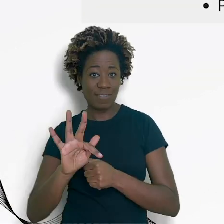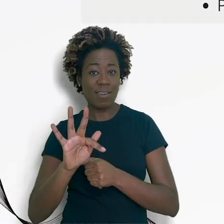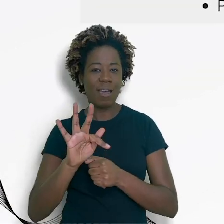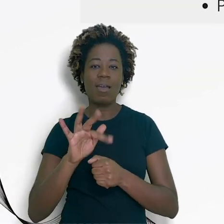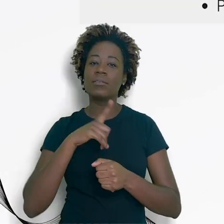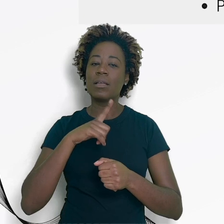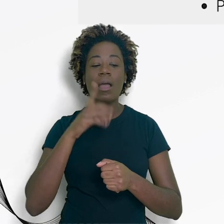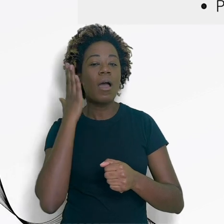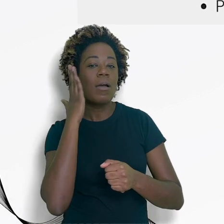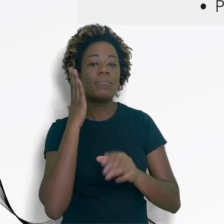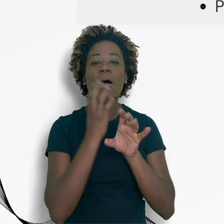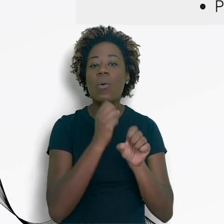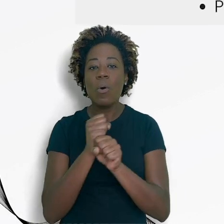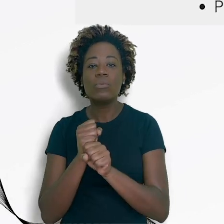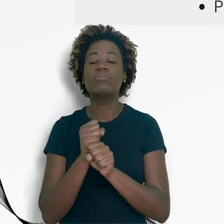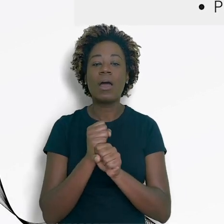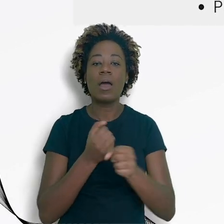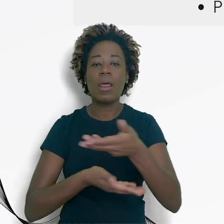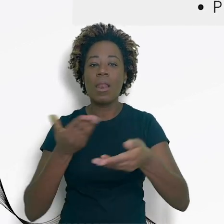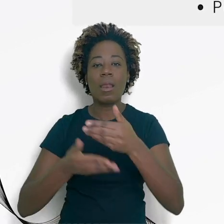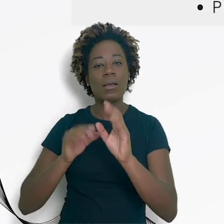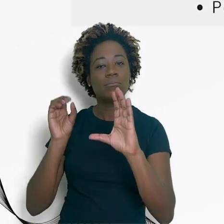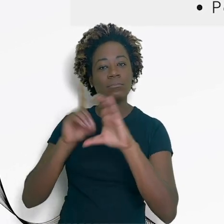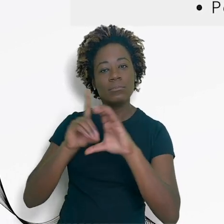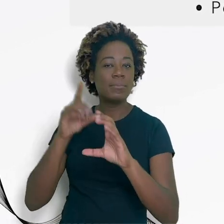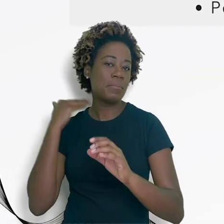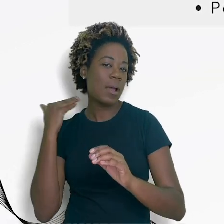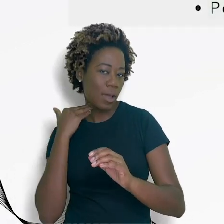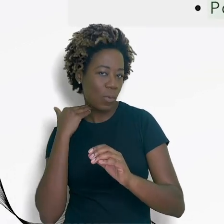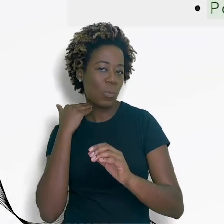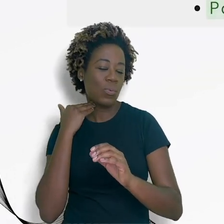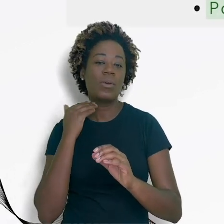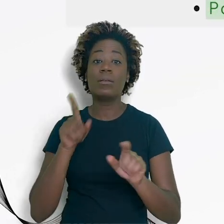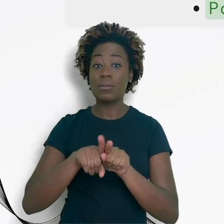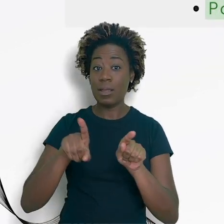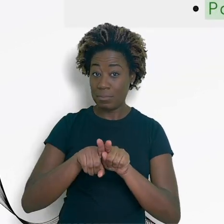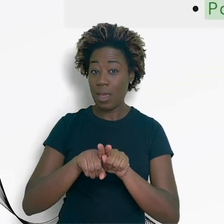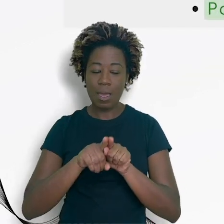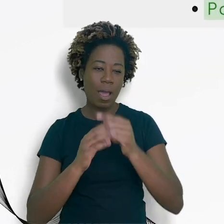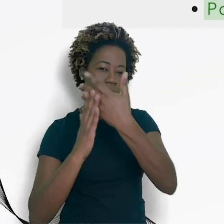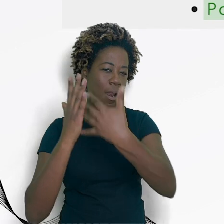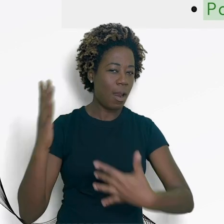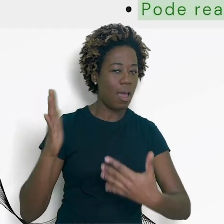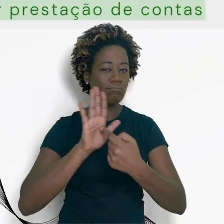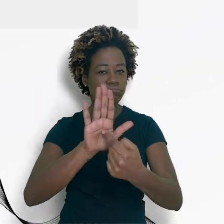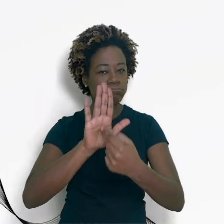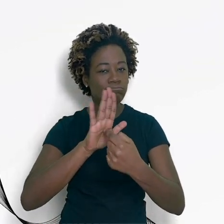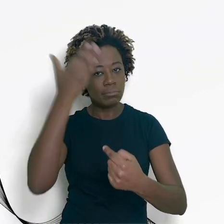fiscais, gerenciar as contas, fazer conciliações bancárias e também pode vir a realizar prestação de